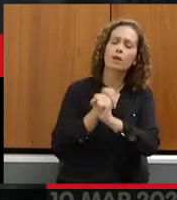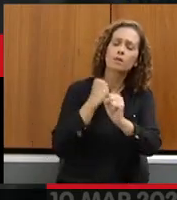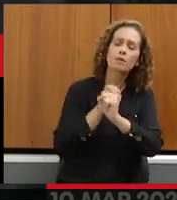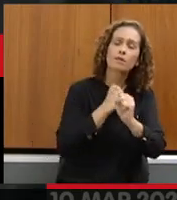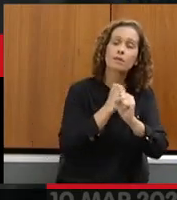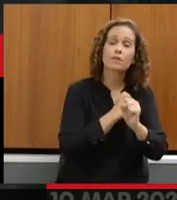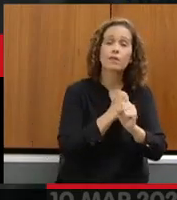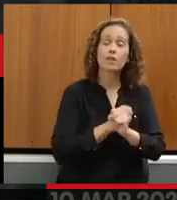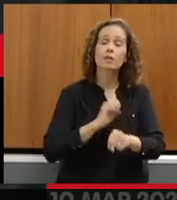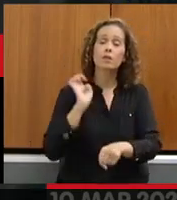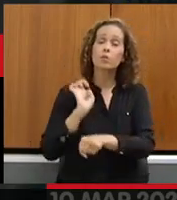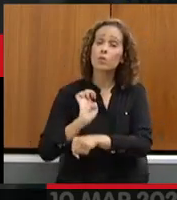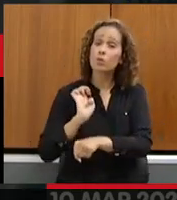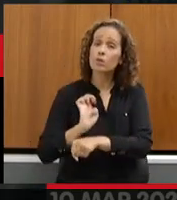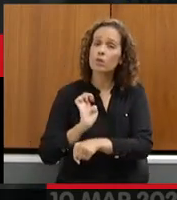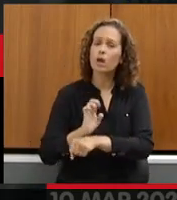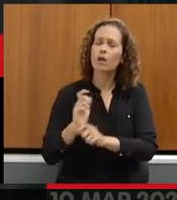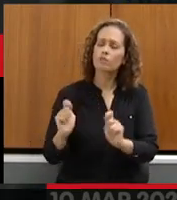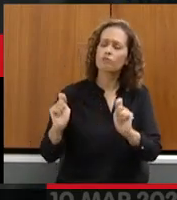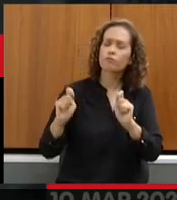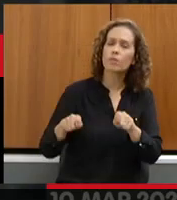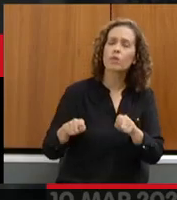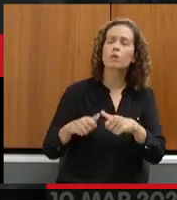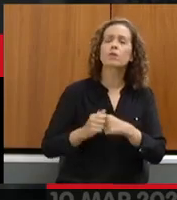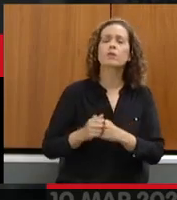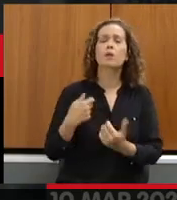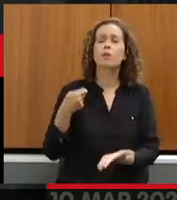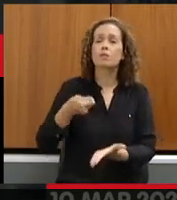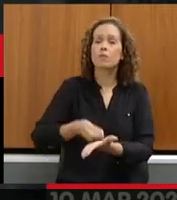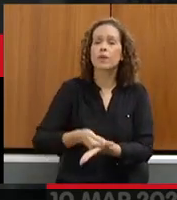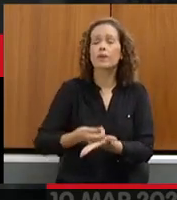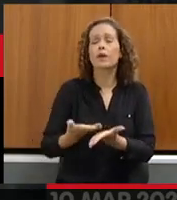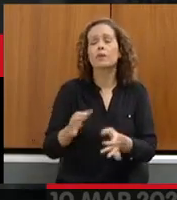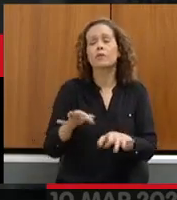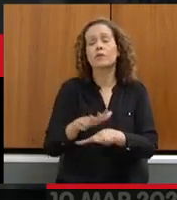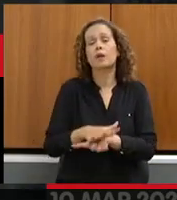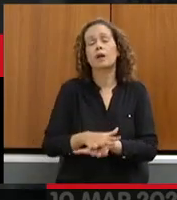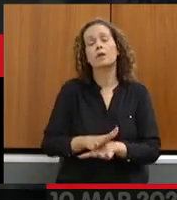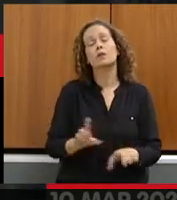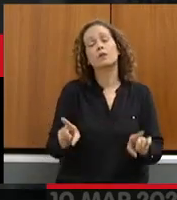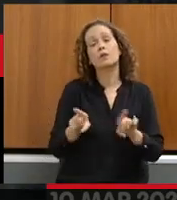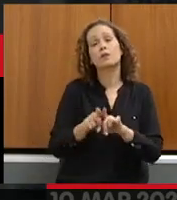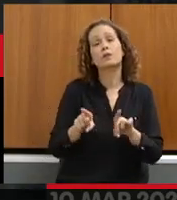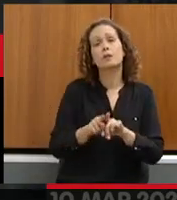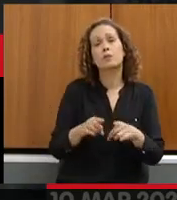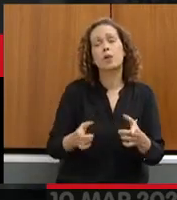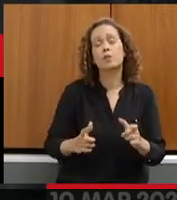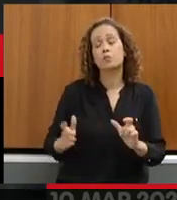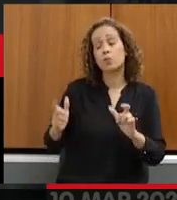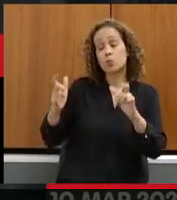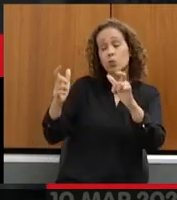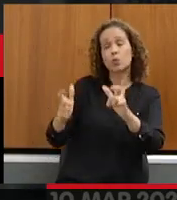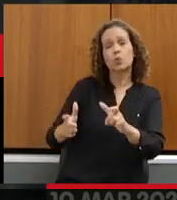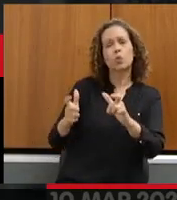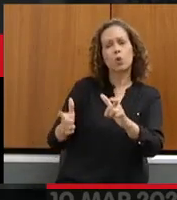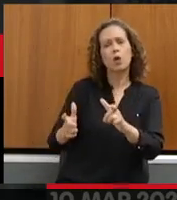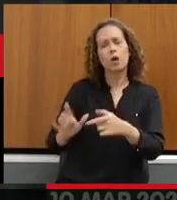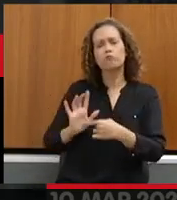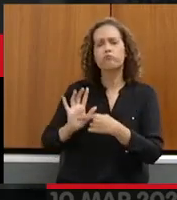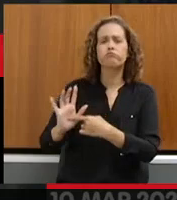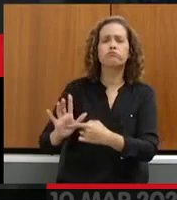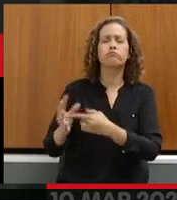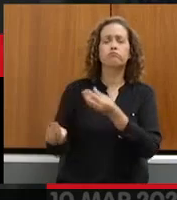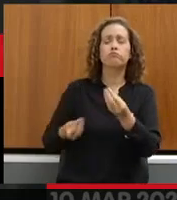para o estado para que o estado possa operalizar o final da obra e do ponto de vista de impacto local aí esse